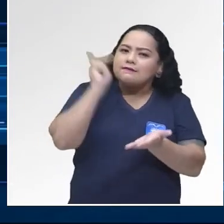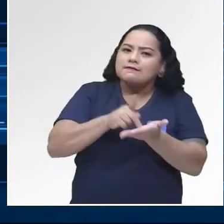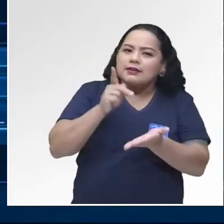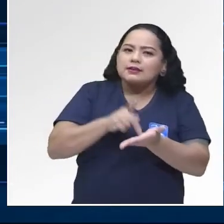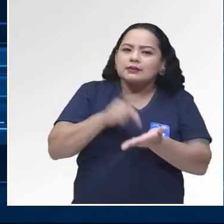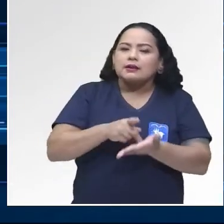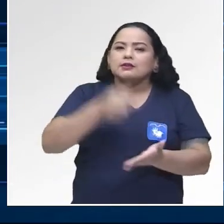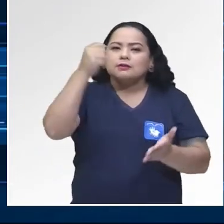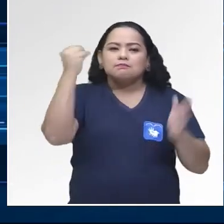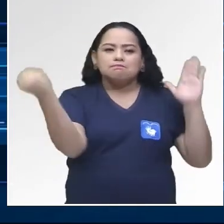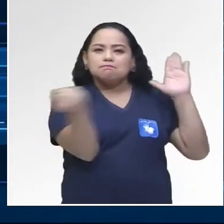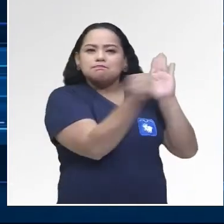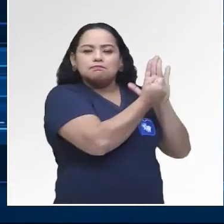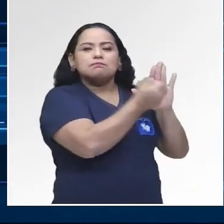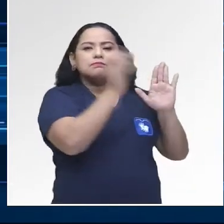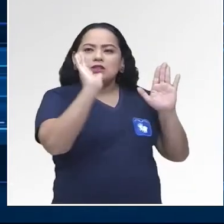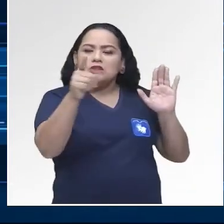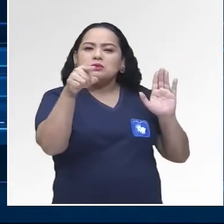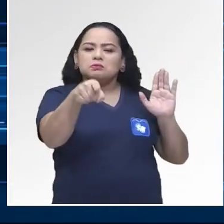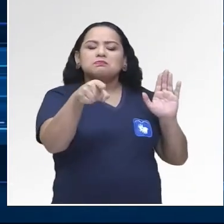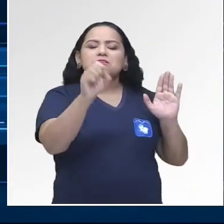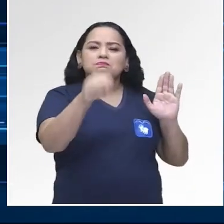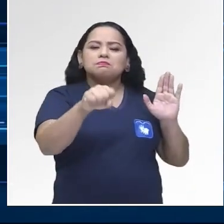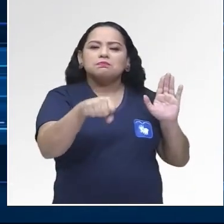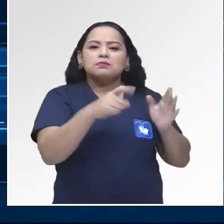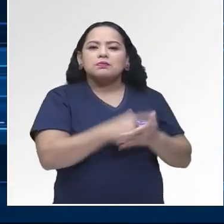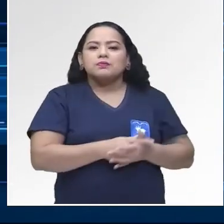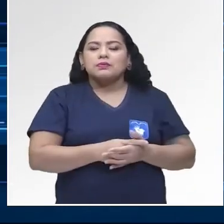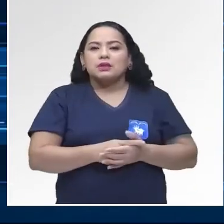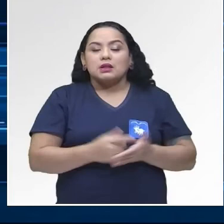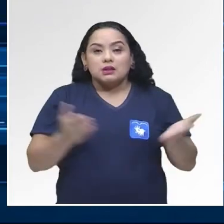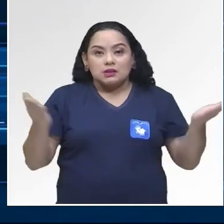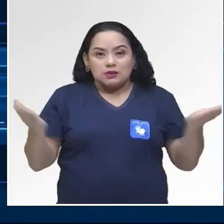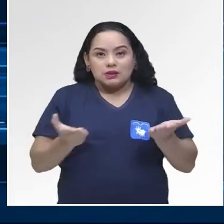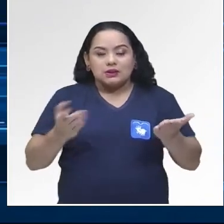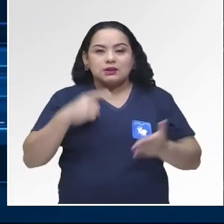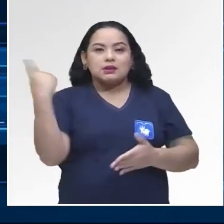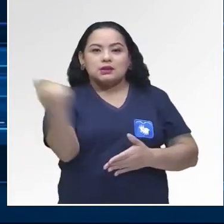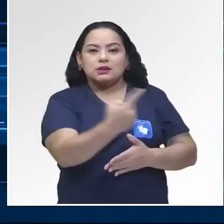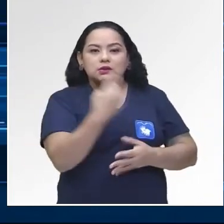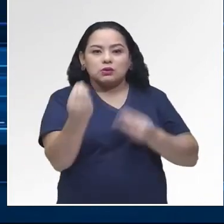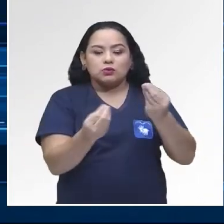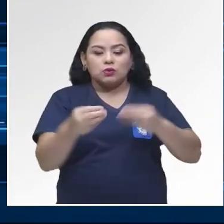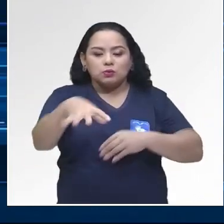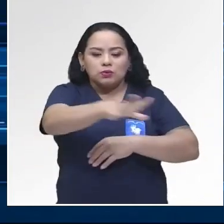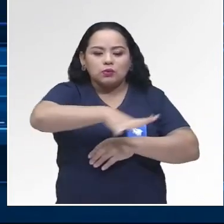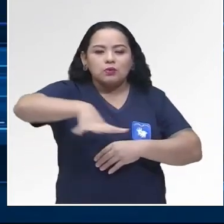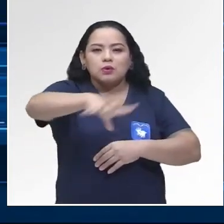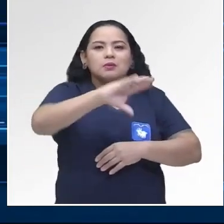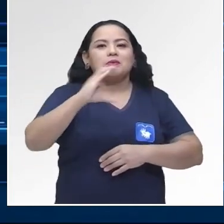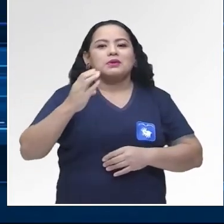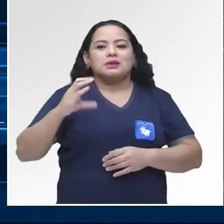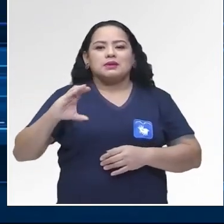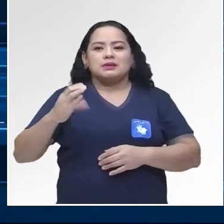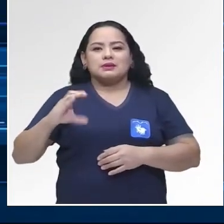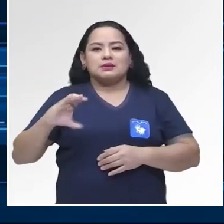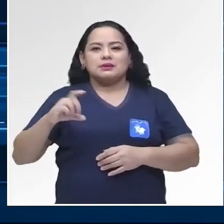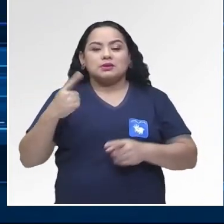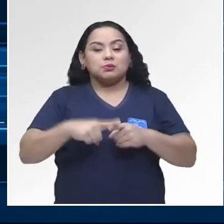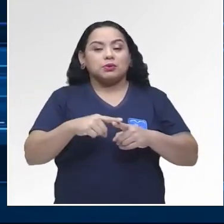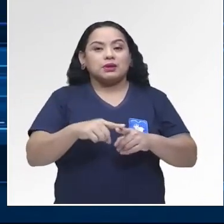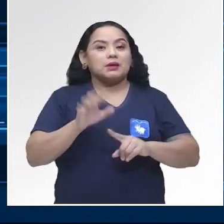está comprovado. Né? Então aqui nós entramos já um pouco no campo da ciência, né? Que quer o quê?